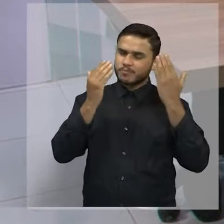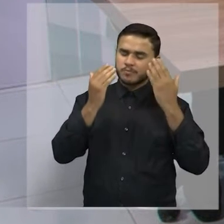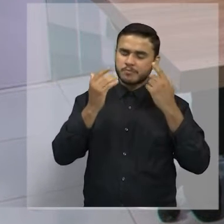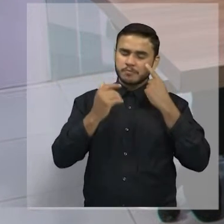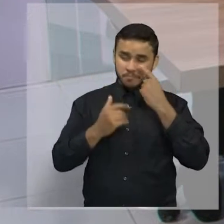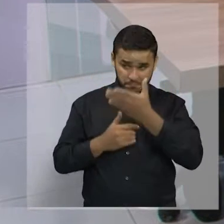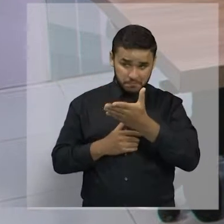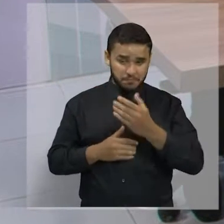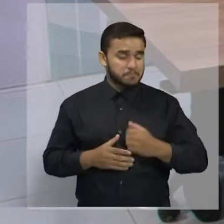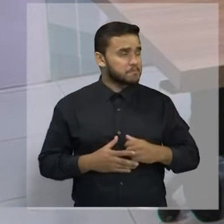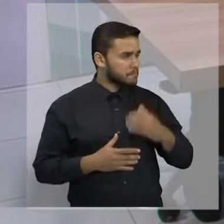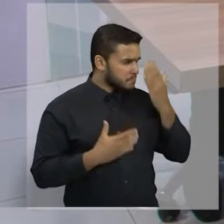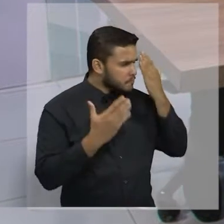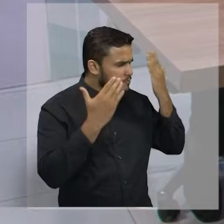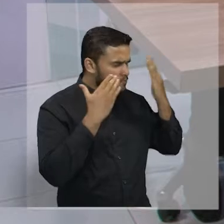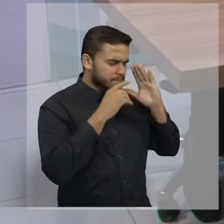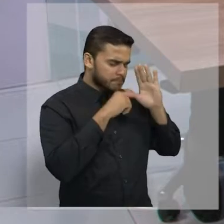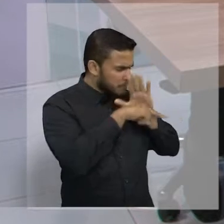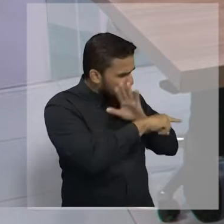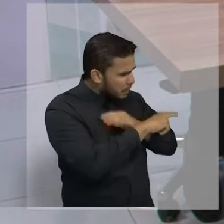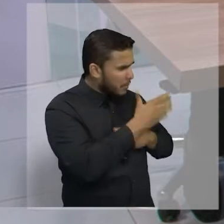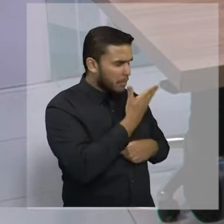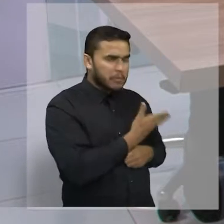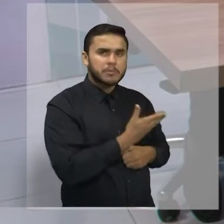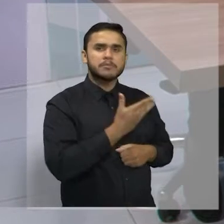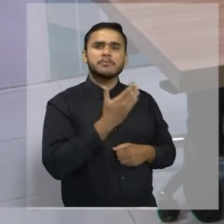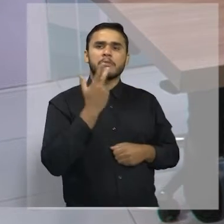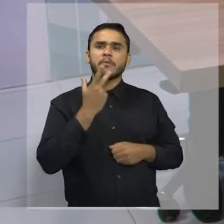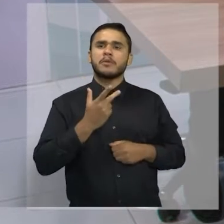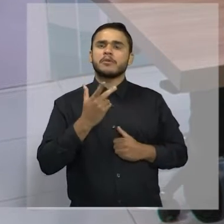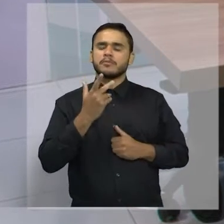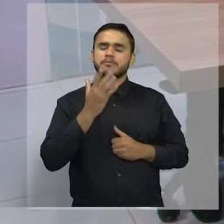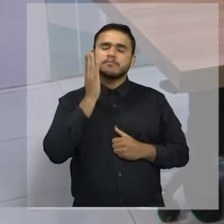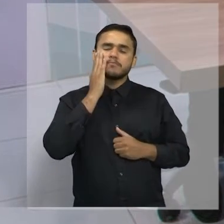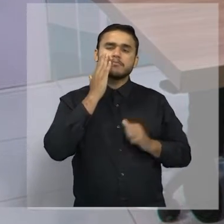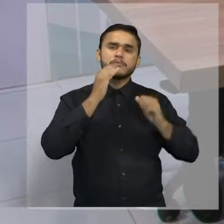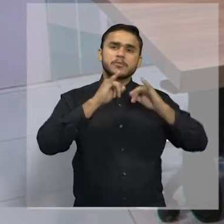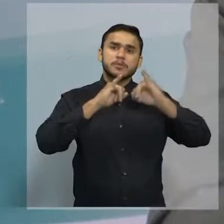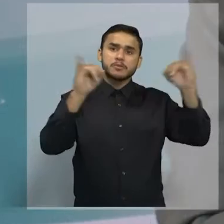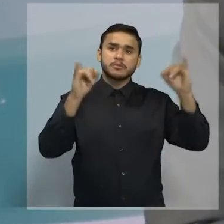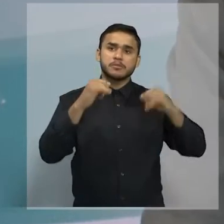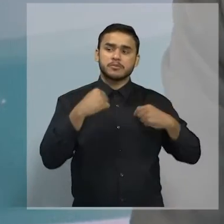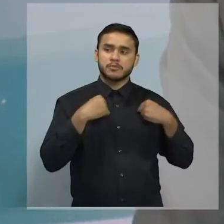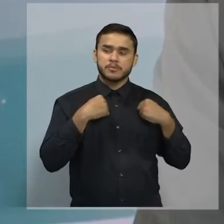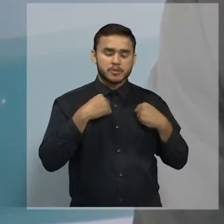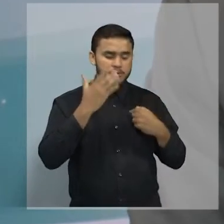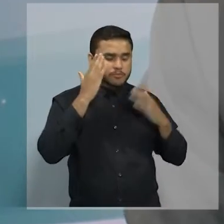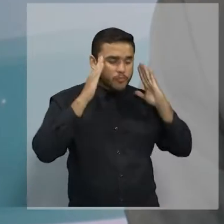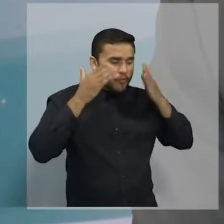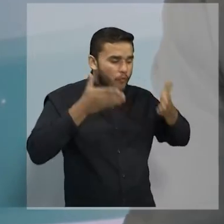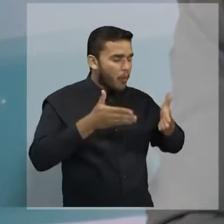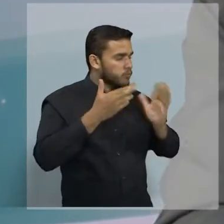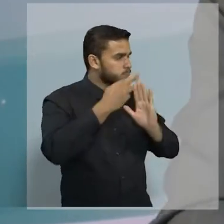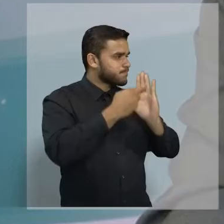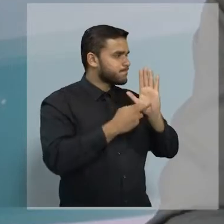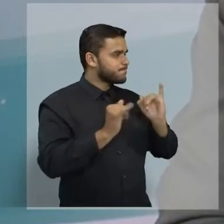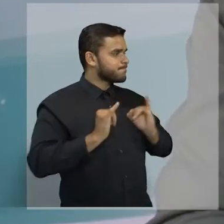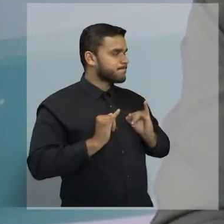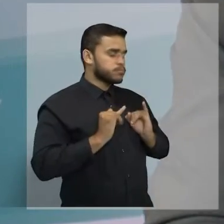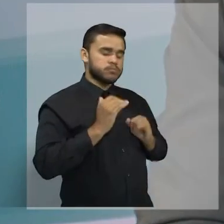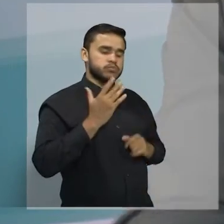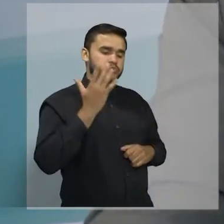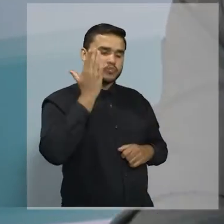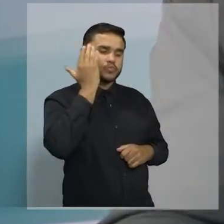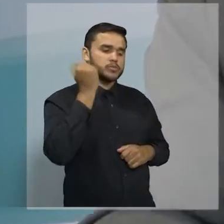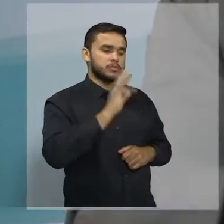contas aqui que você levanta, para eu conseguir aqui uma linguagem mais acessível, porque a minha, que não sou técnico do assunto, nós temos